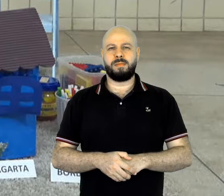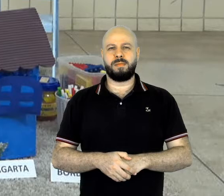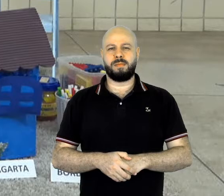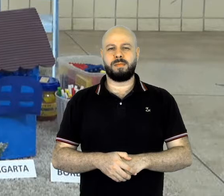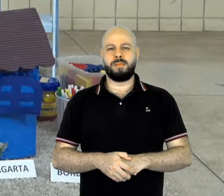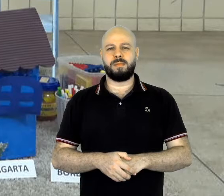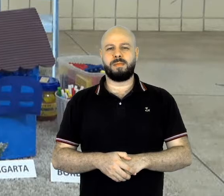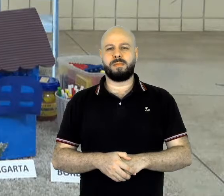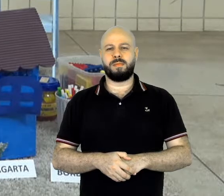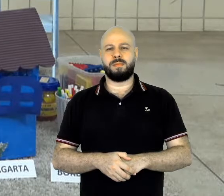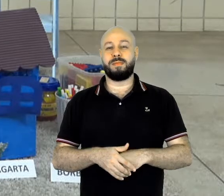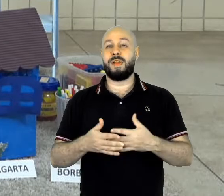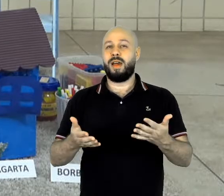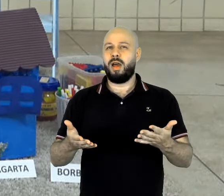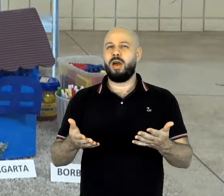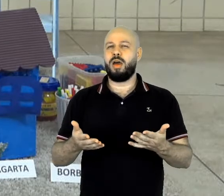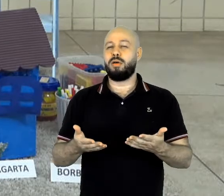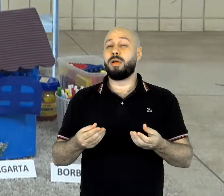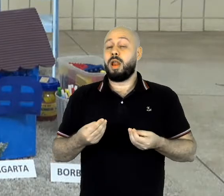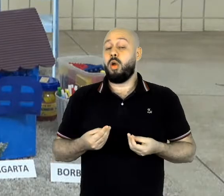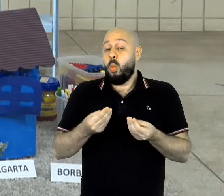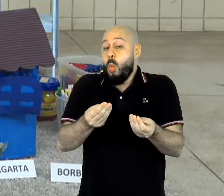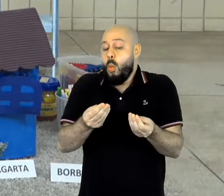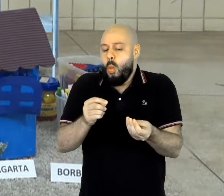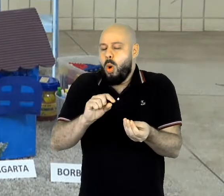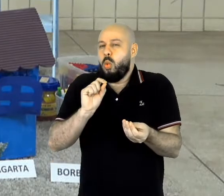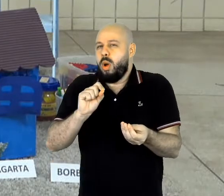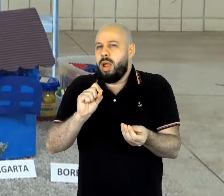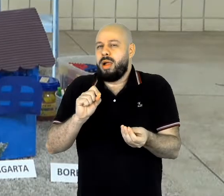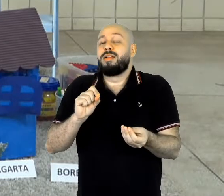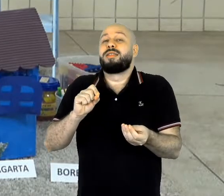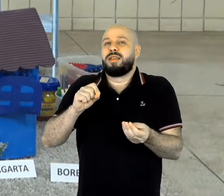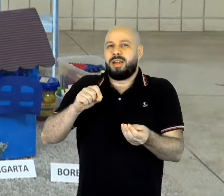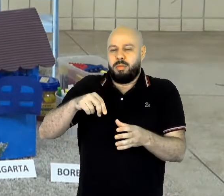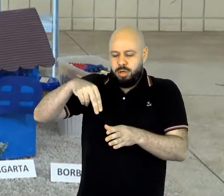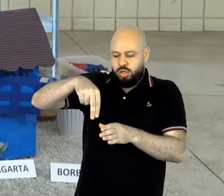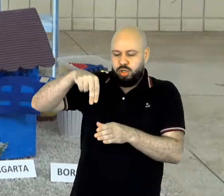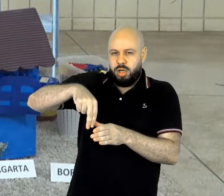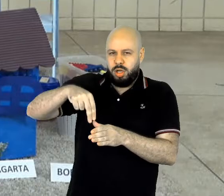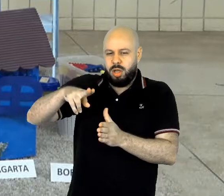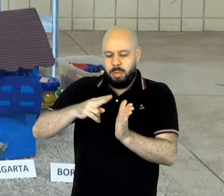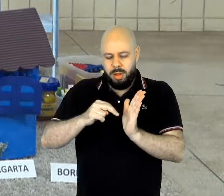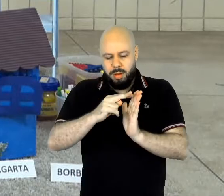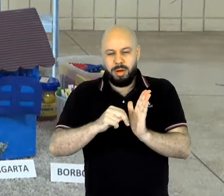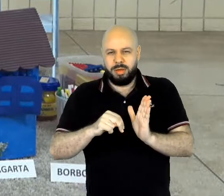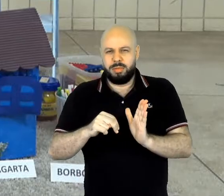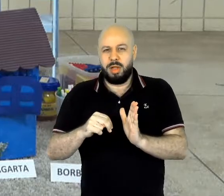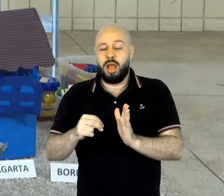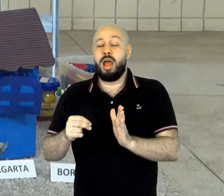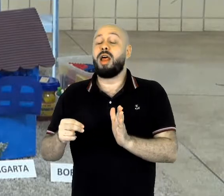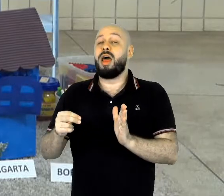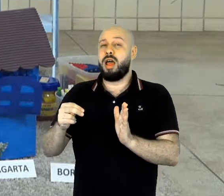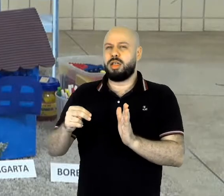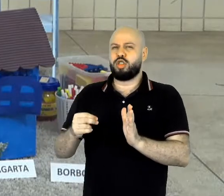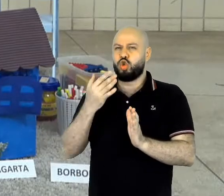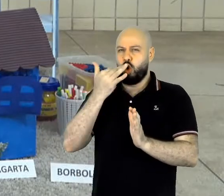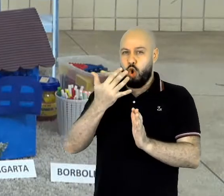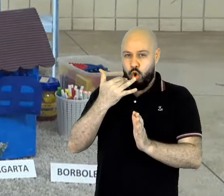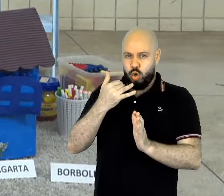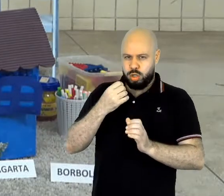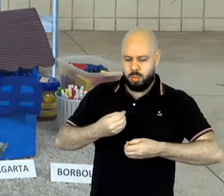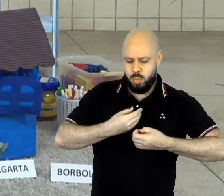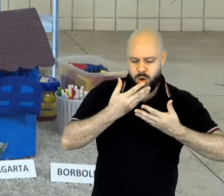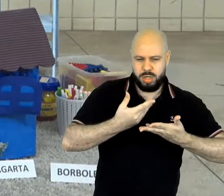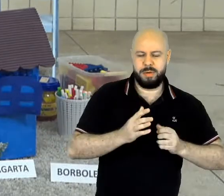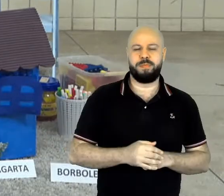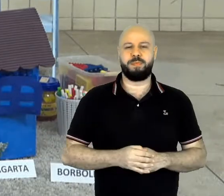Feito isso, você vai disponibilizar para ela agora tinta guache, também nas mesmas cores do poema.